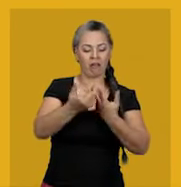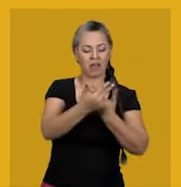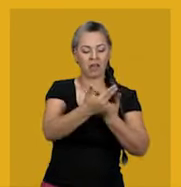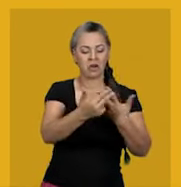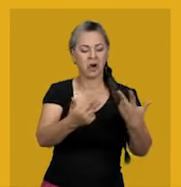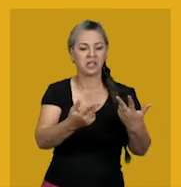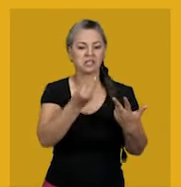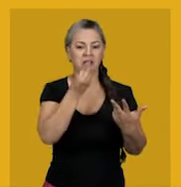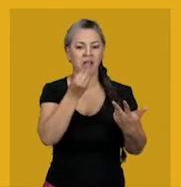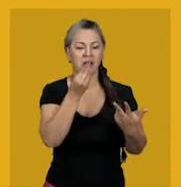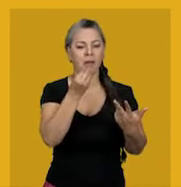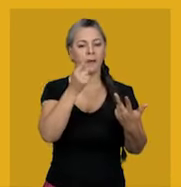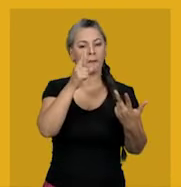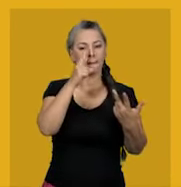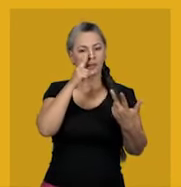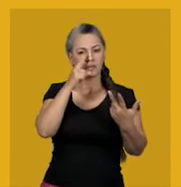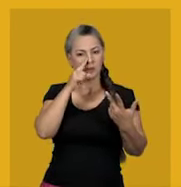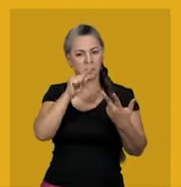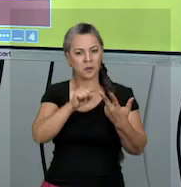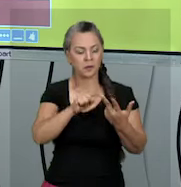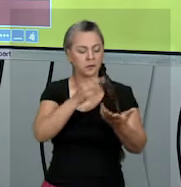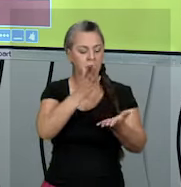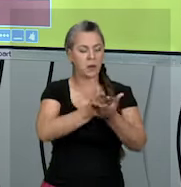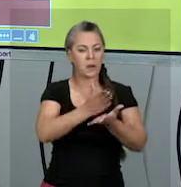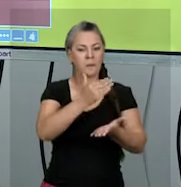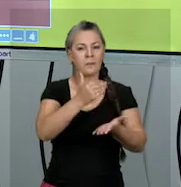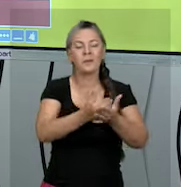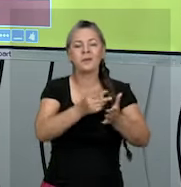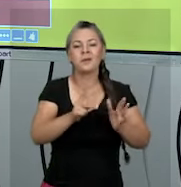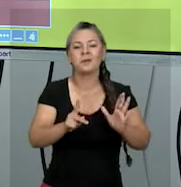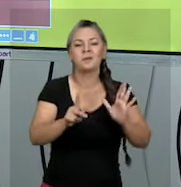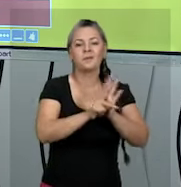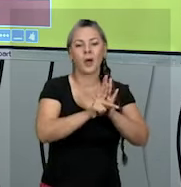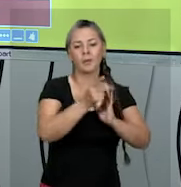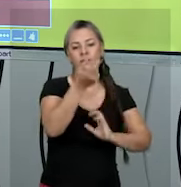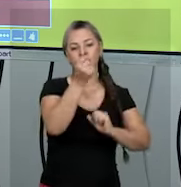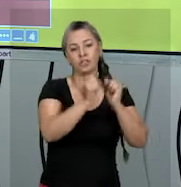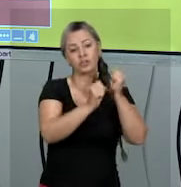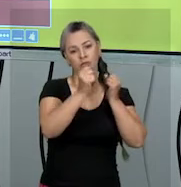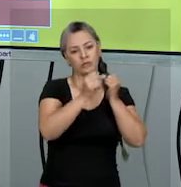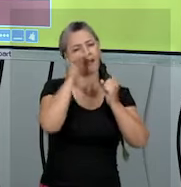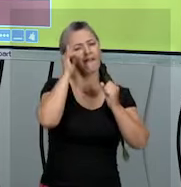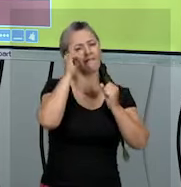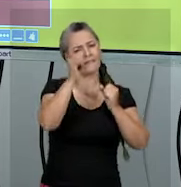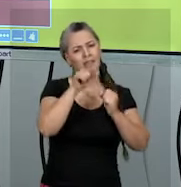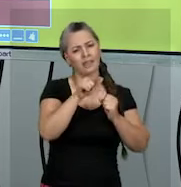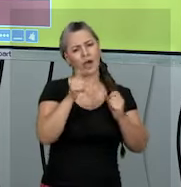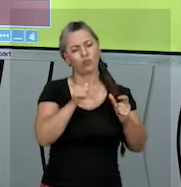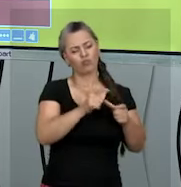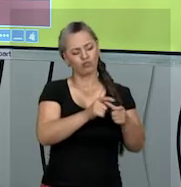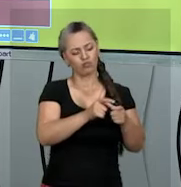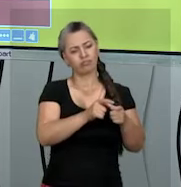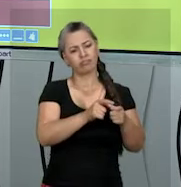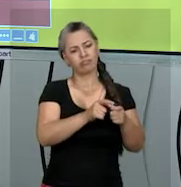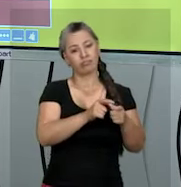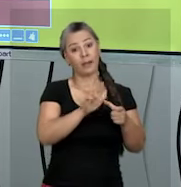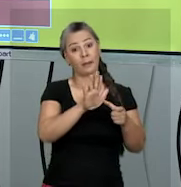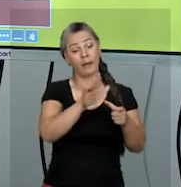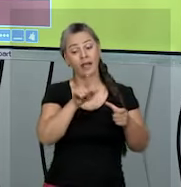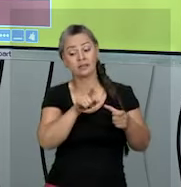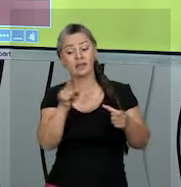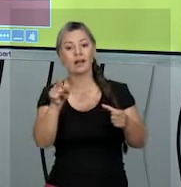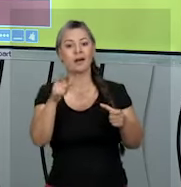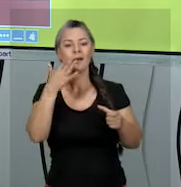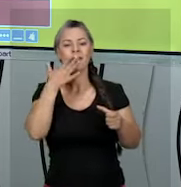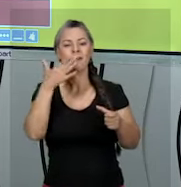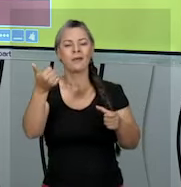né? Biscoito, bolo, tudo que for industrializado é bom a gente evitar. Dê preferência para frutas, para